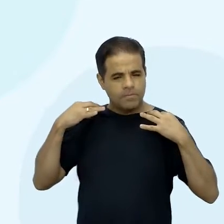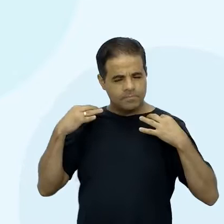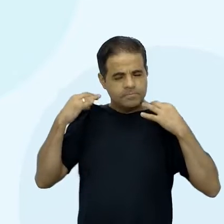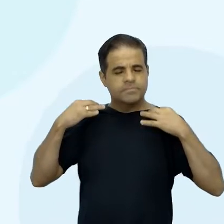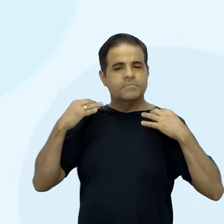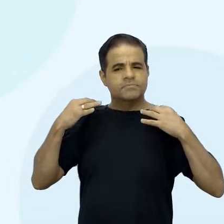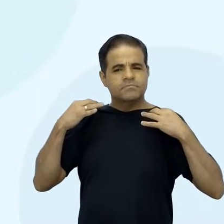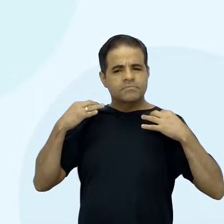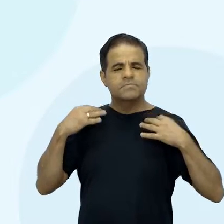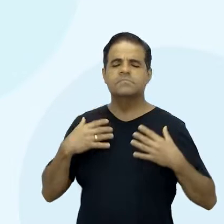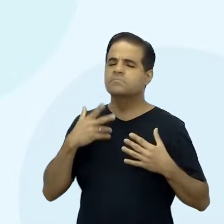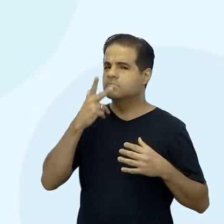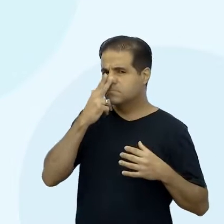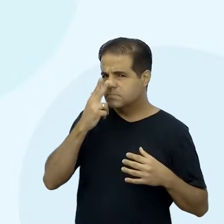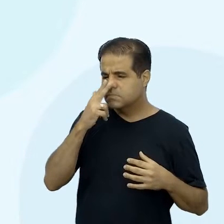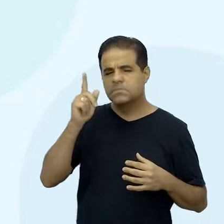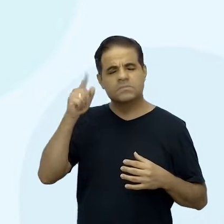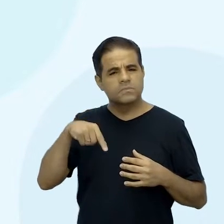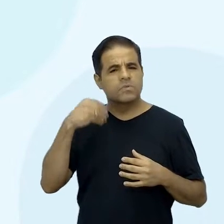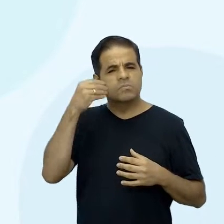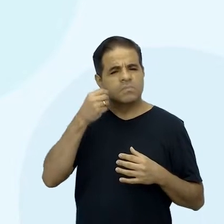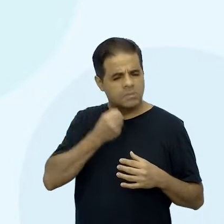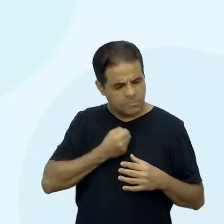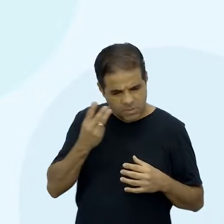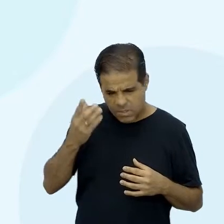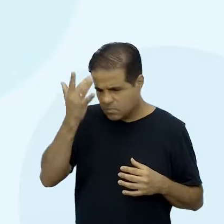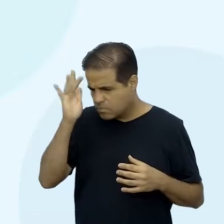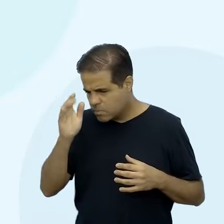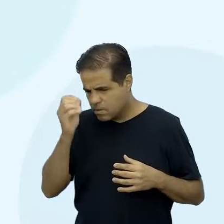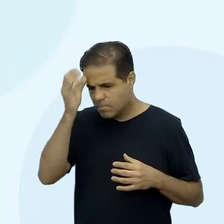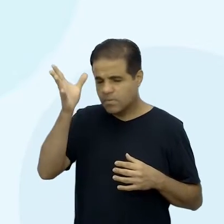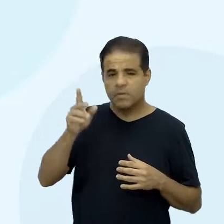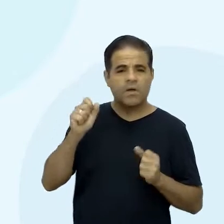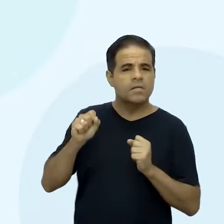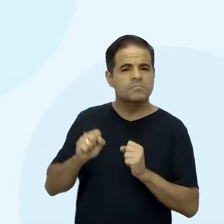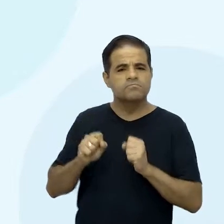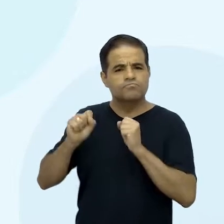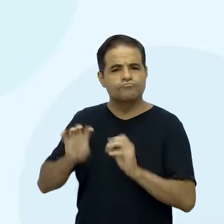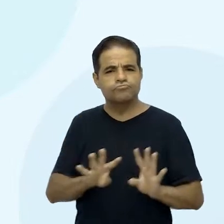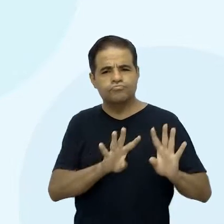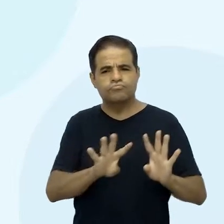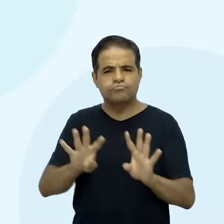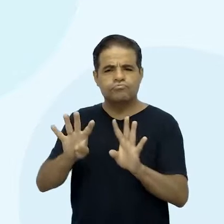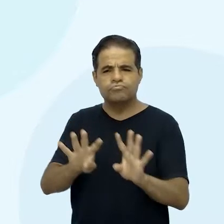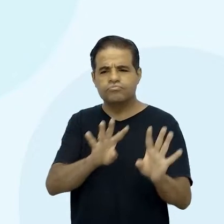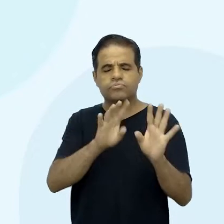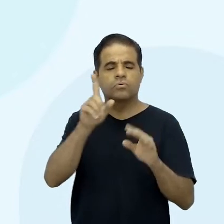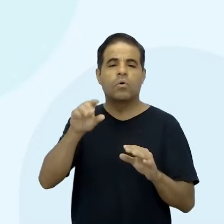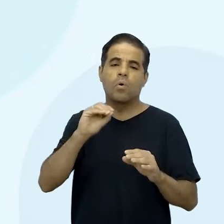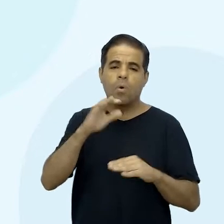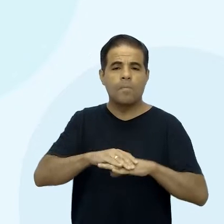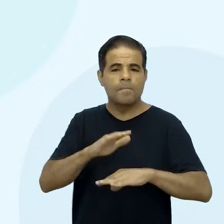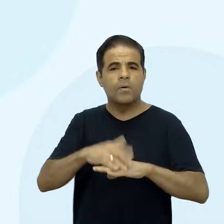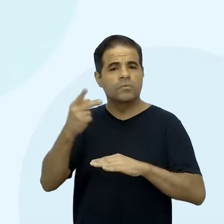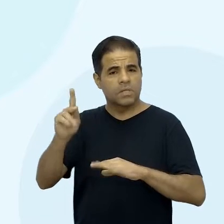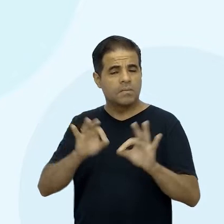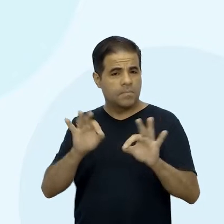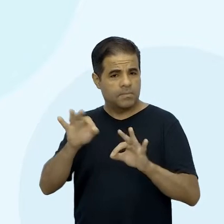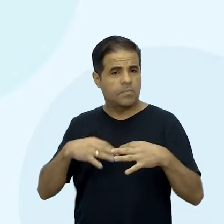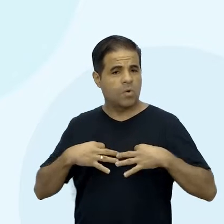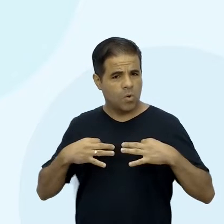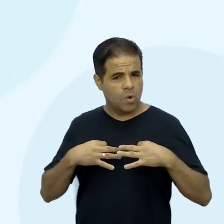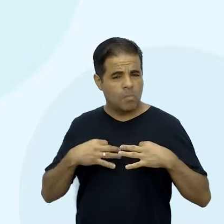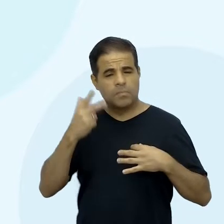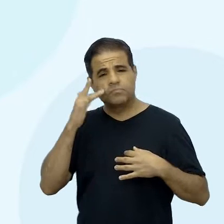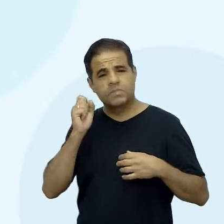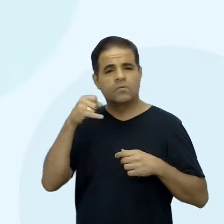ele... Eu não sei se a experiência número 3 foi essa da procissão ou uma roupa que ele fez. Deixa eu ver se está no próximo vídeo. Não,